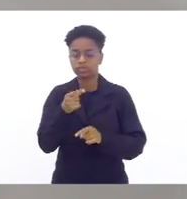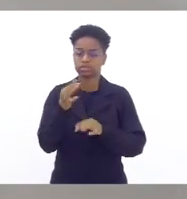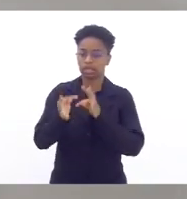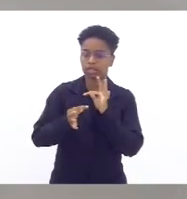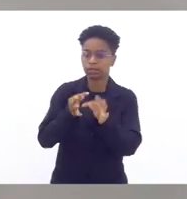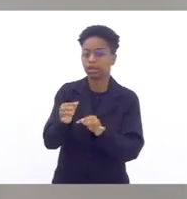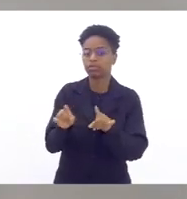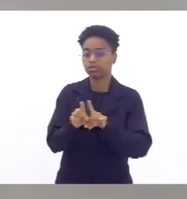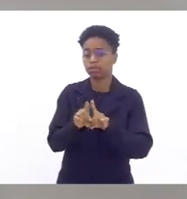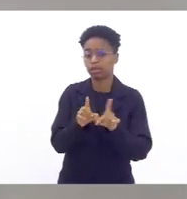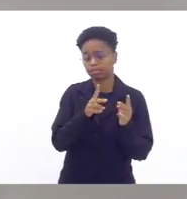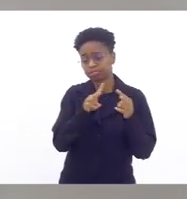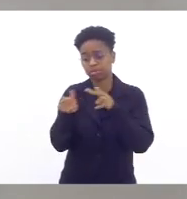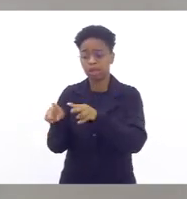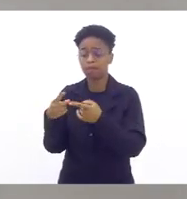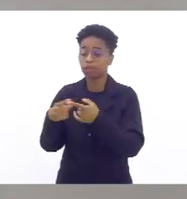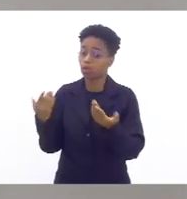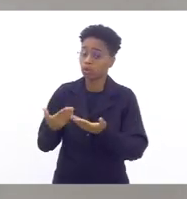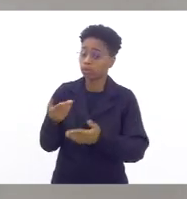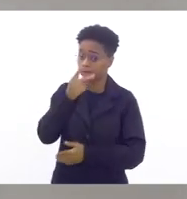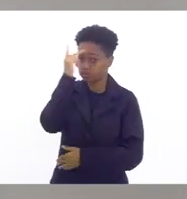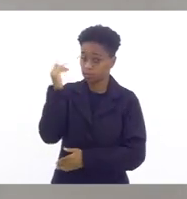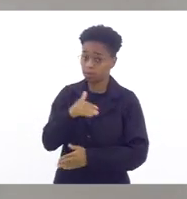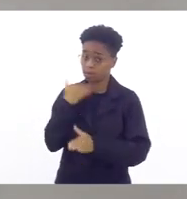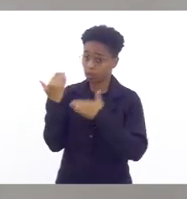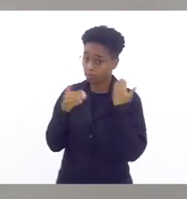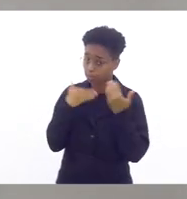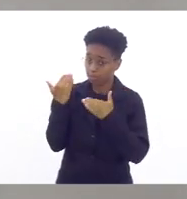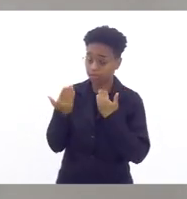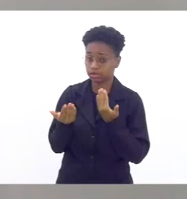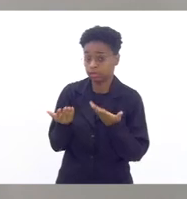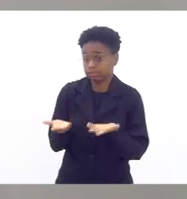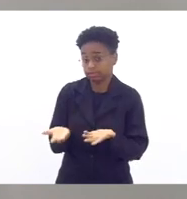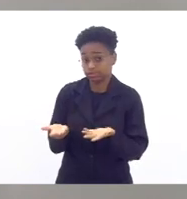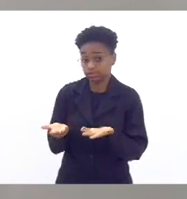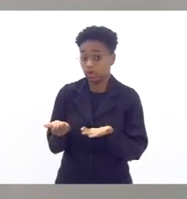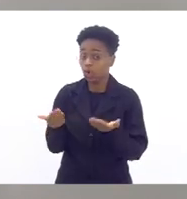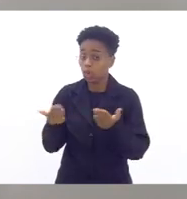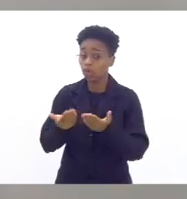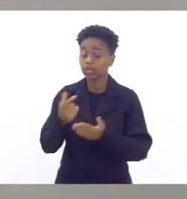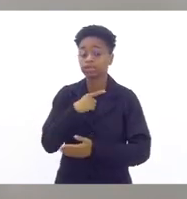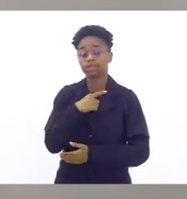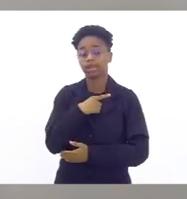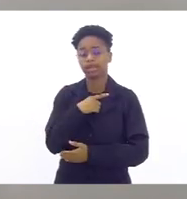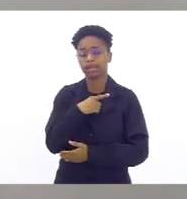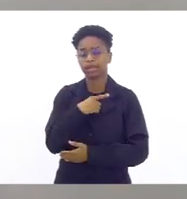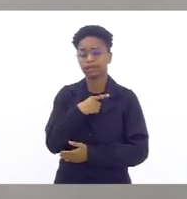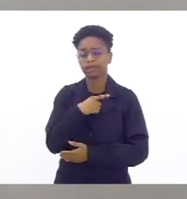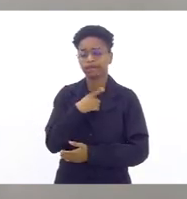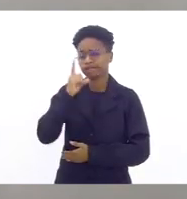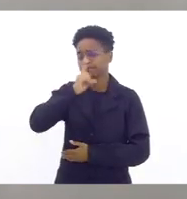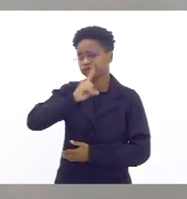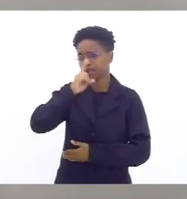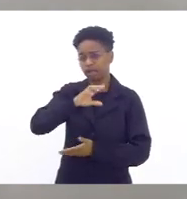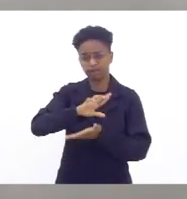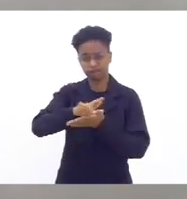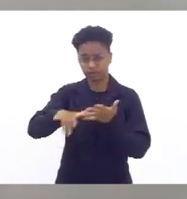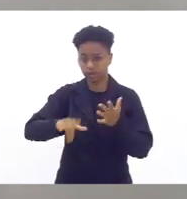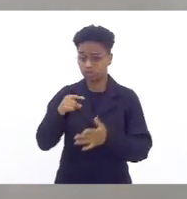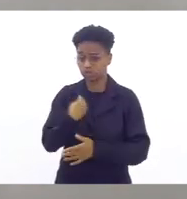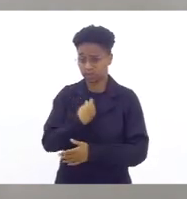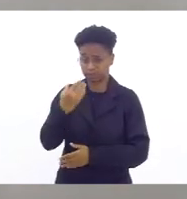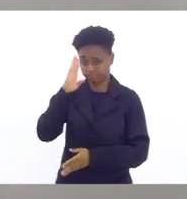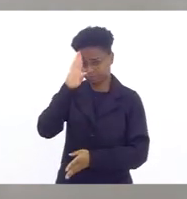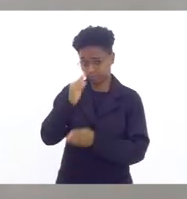porque essas pessoas hoje estão morrendo então assim hoje tem uma série de buracos né que a gente entende enquanto Segurança